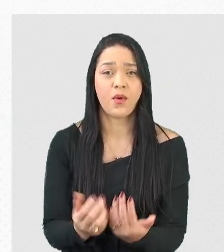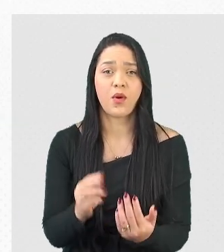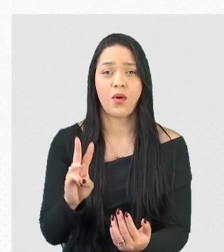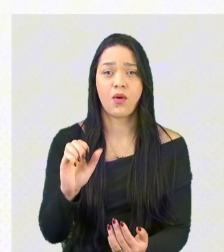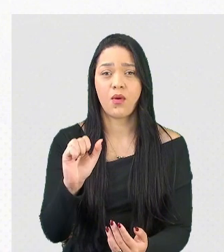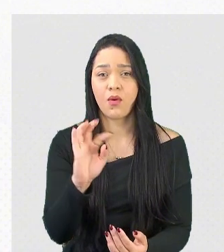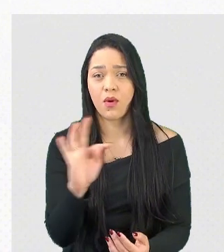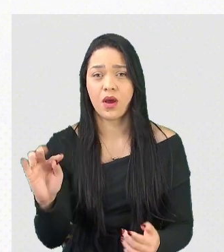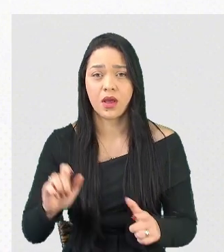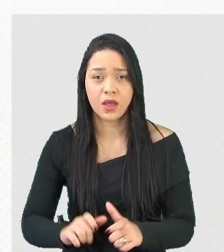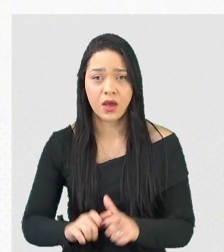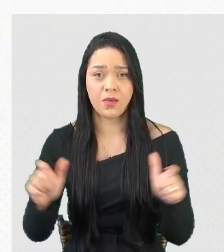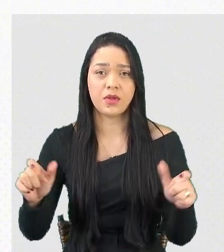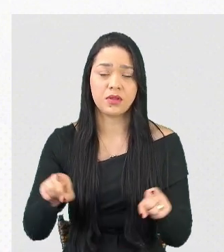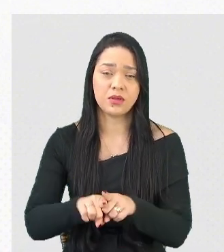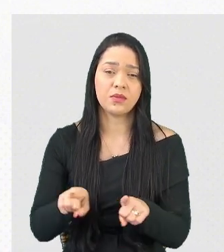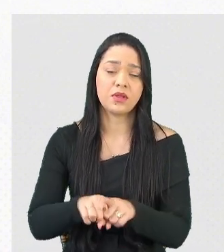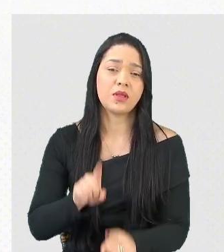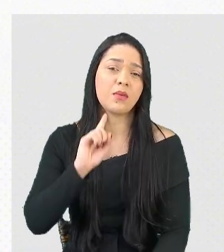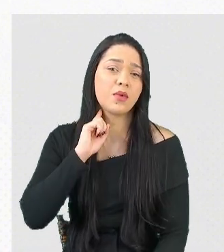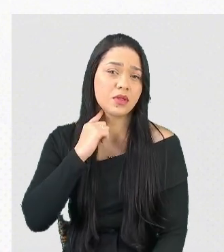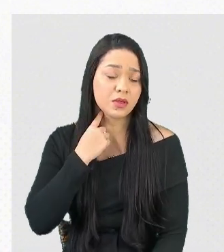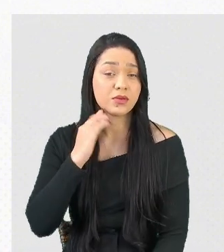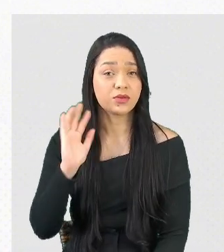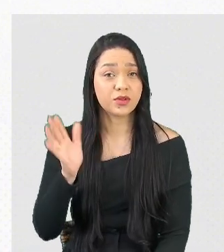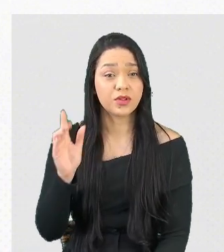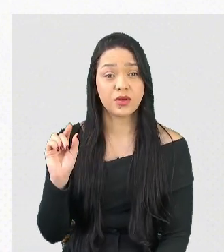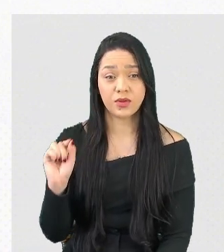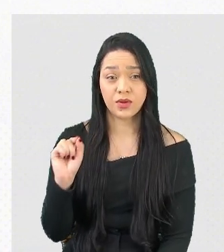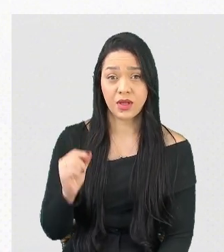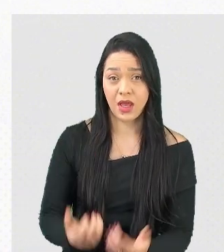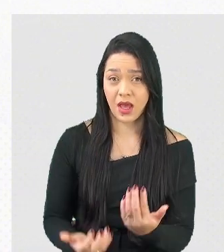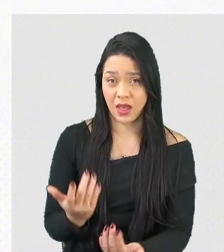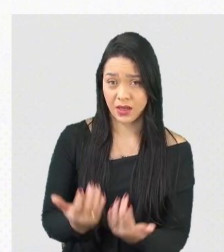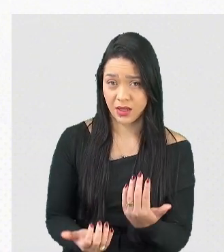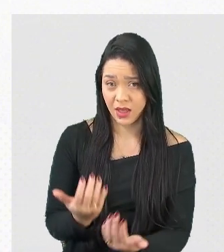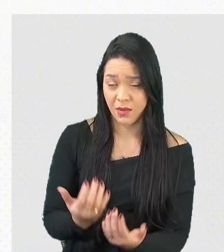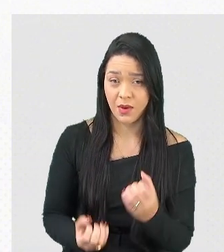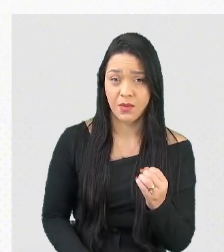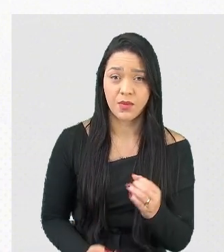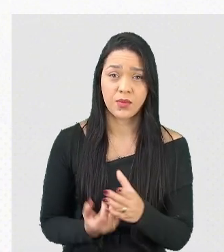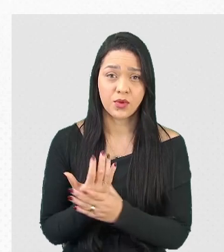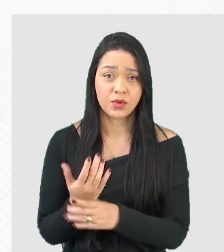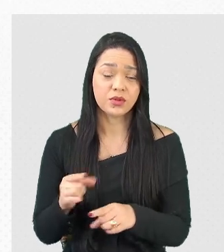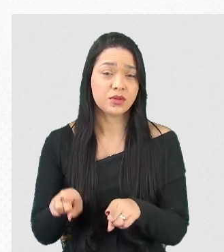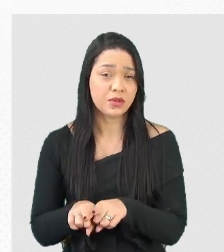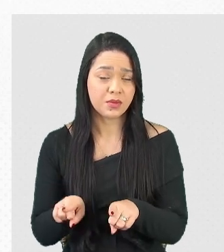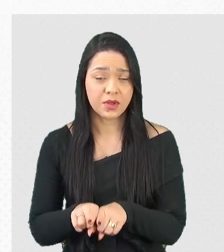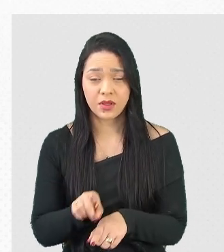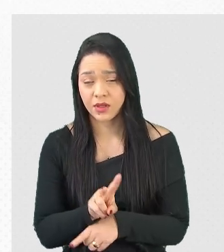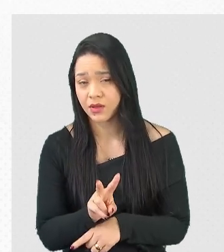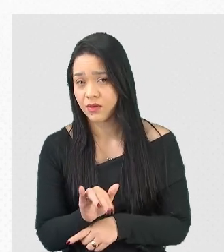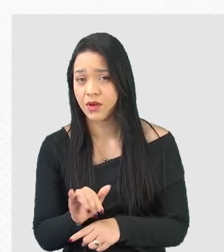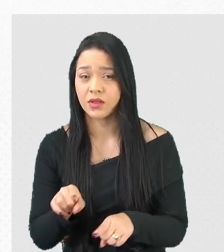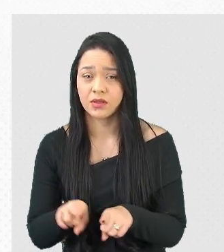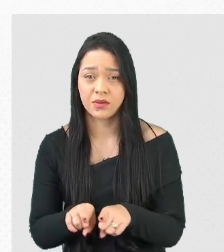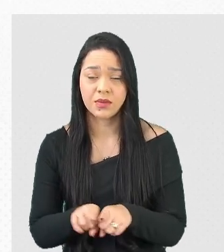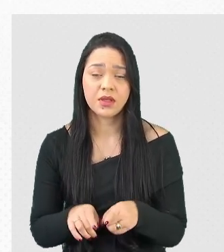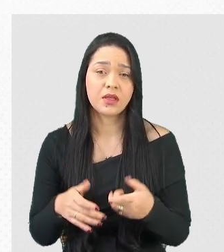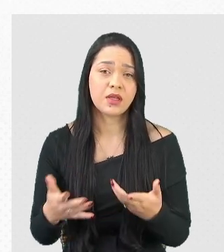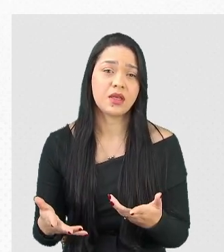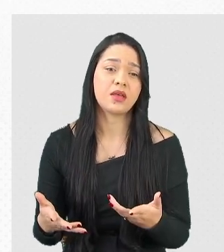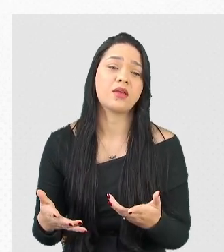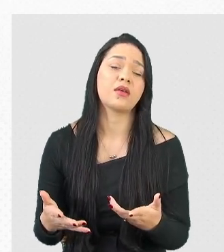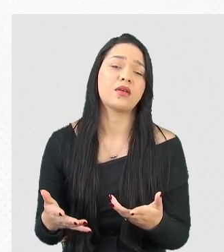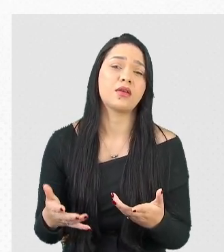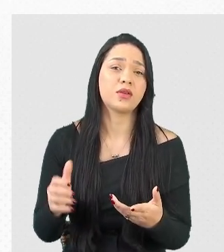queima produz esse poluente e vai estar exatamente no ar, em contato conosco,